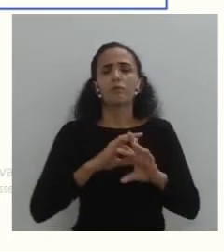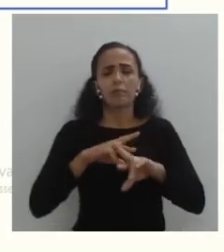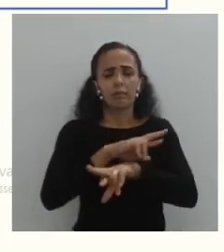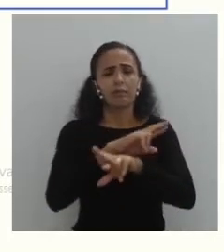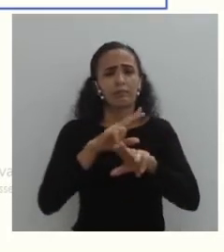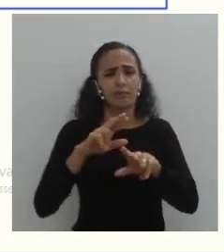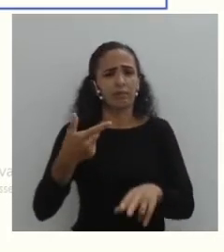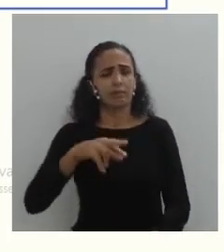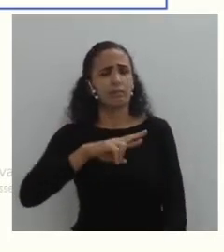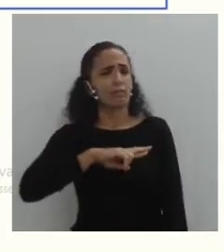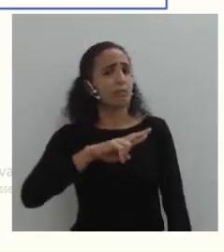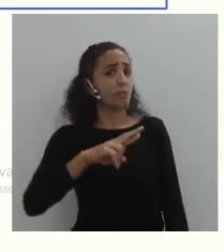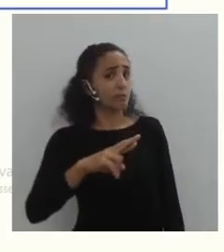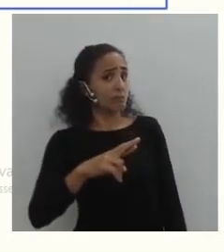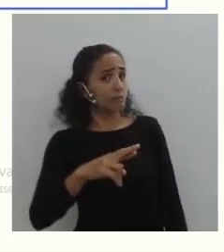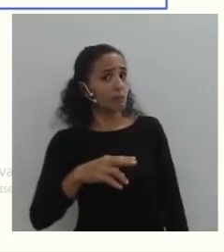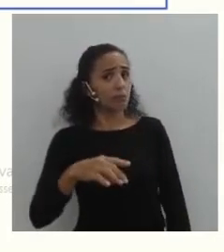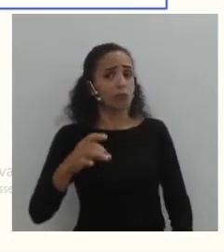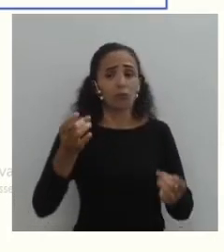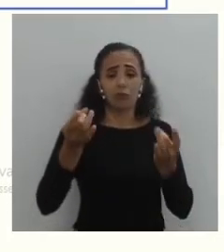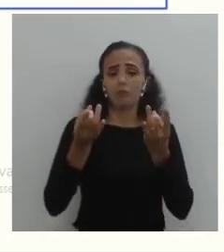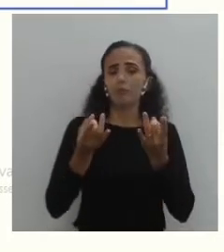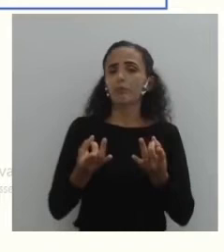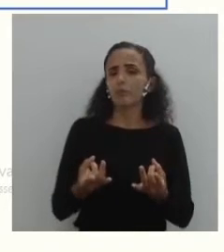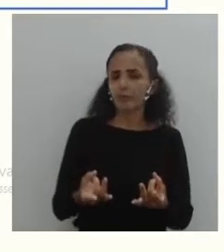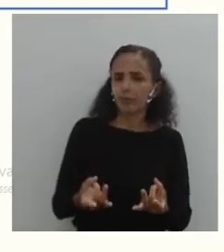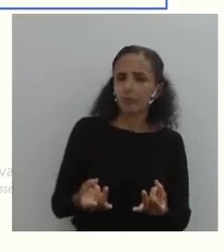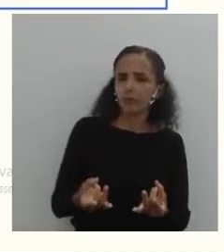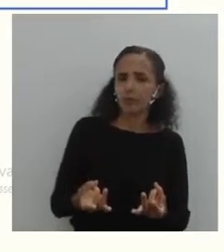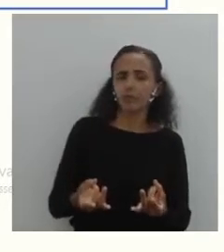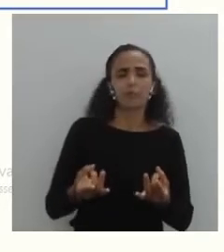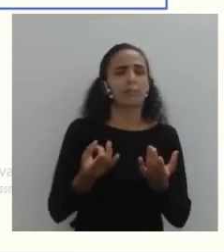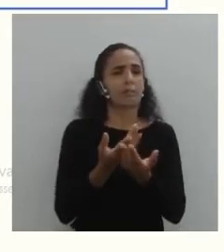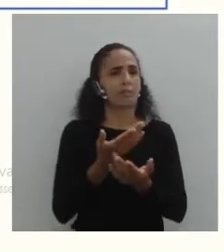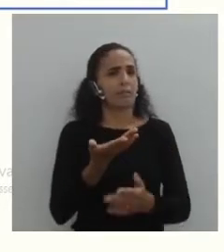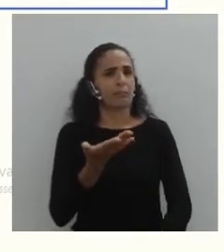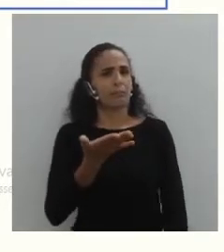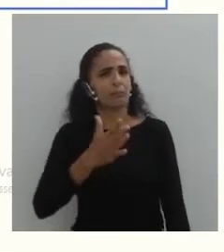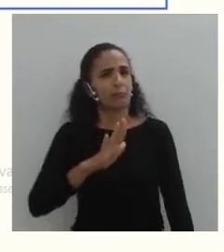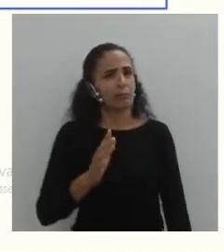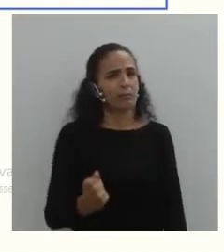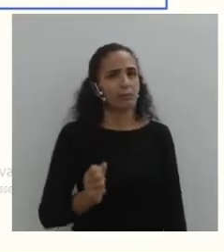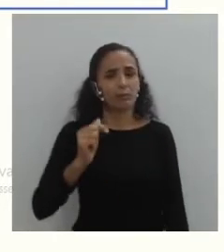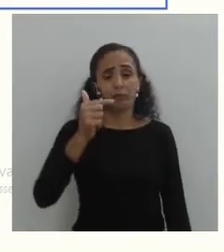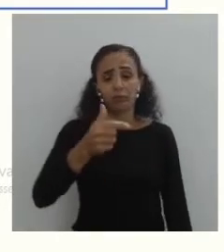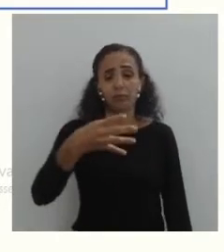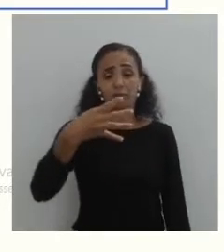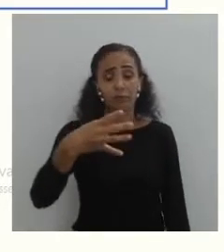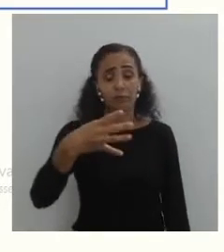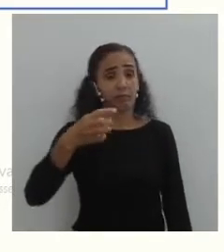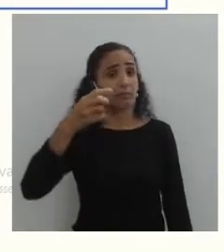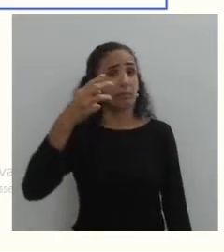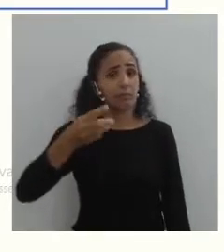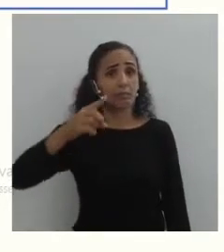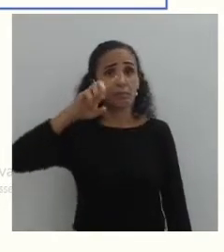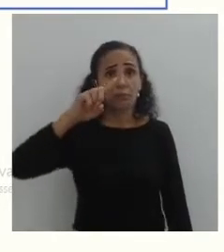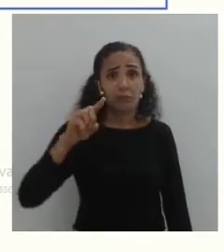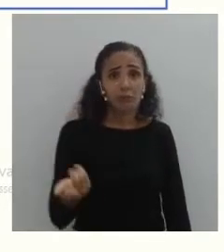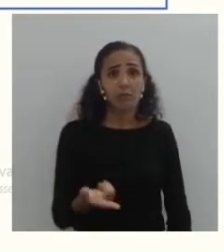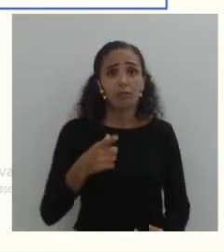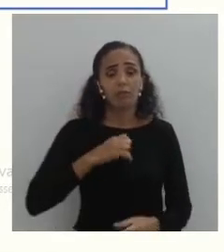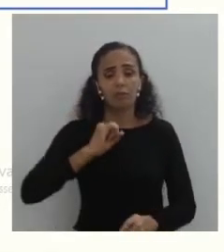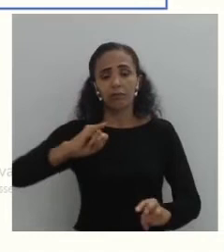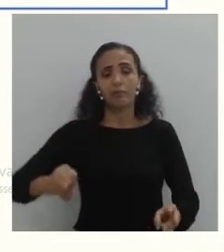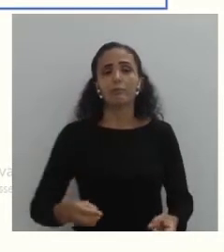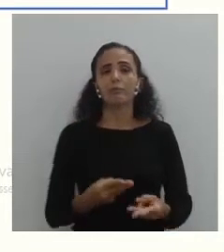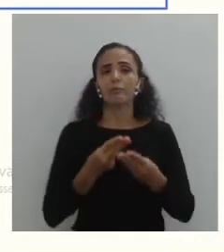outras religiões, tais como os budistas, que são cerca de 243 mil. Nós temos